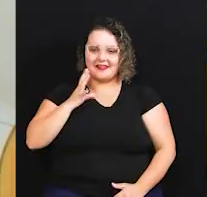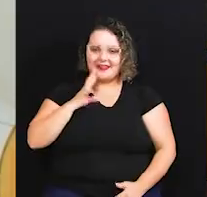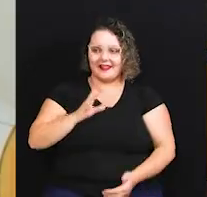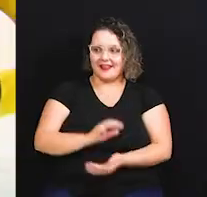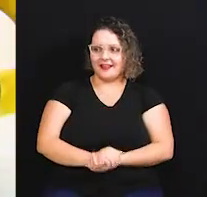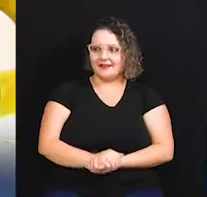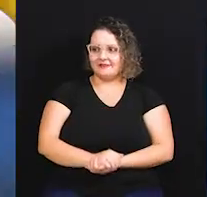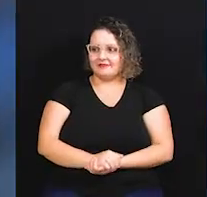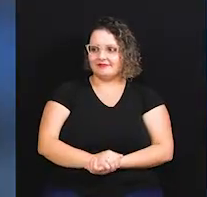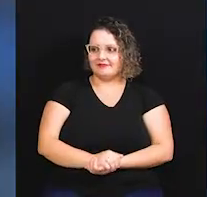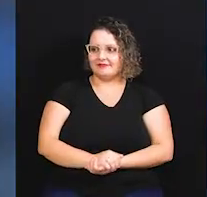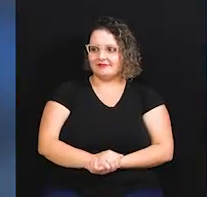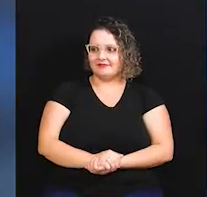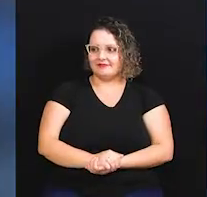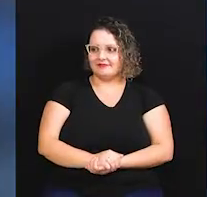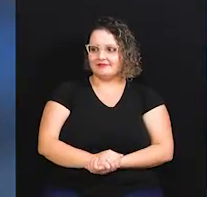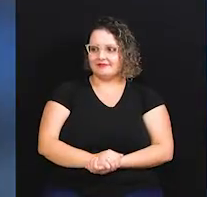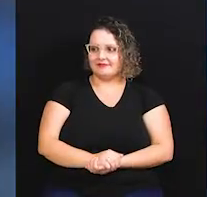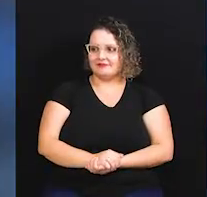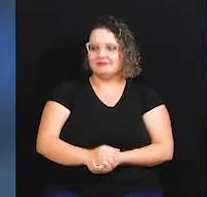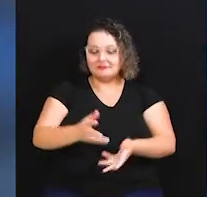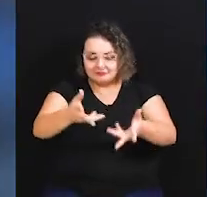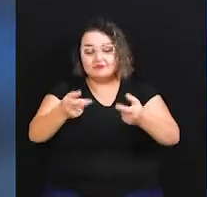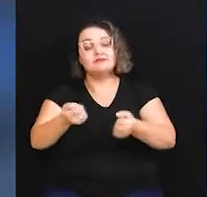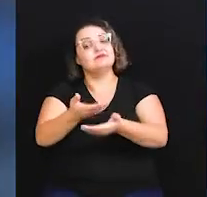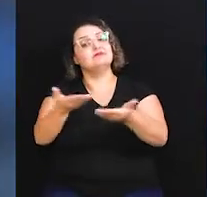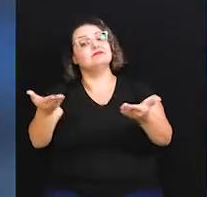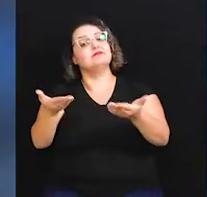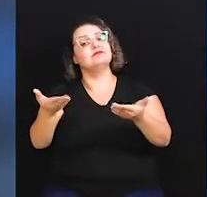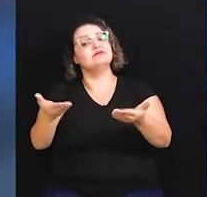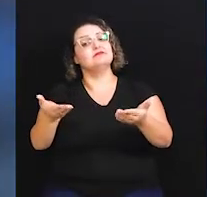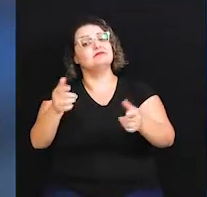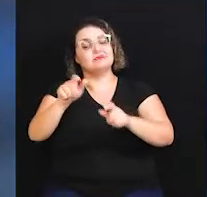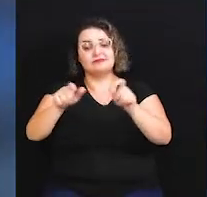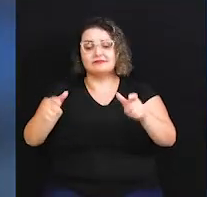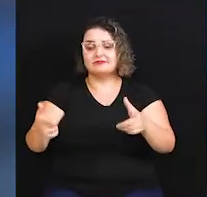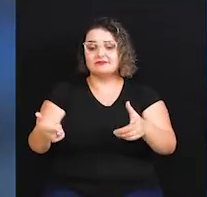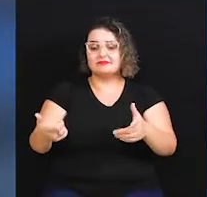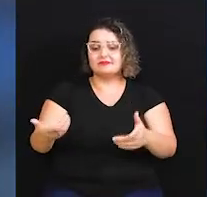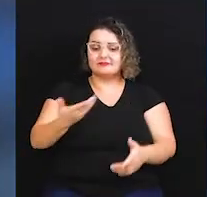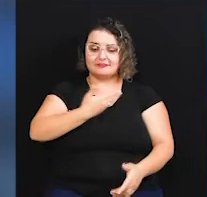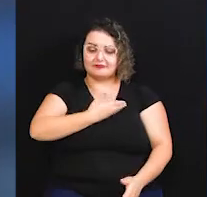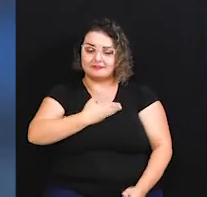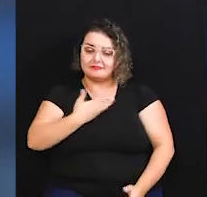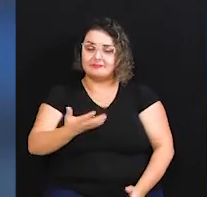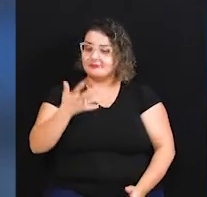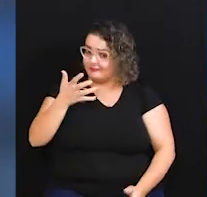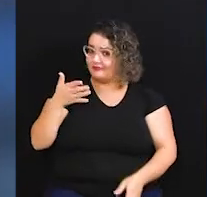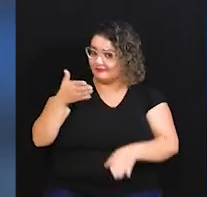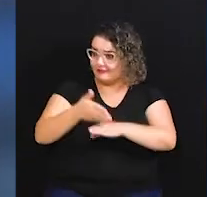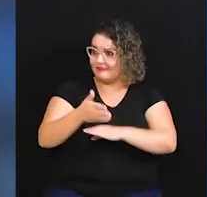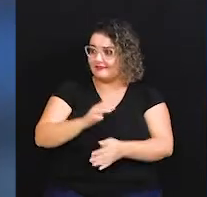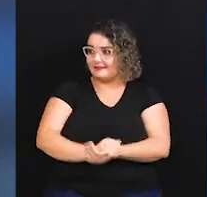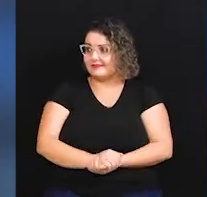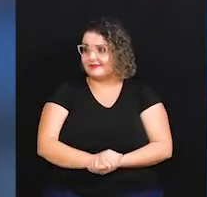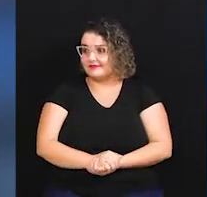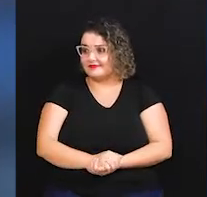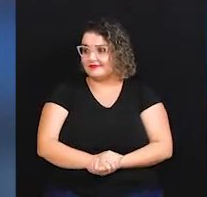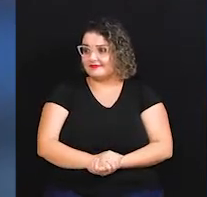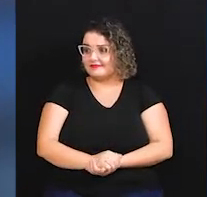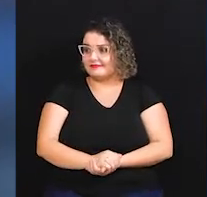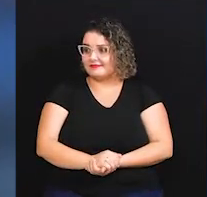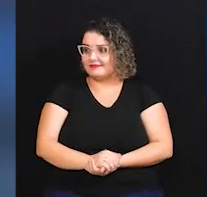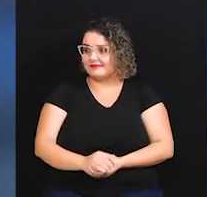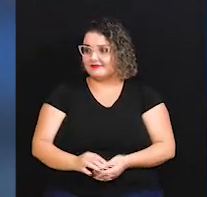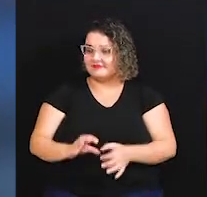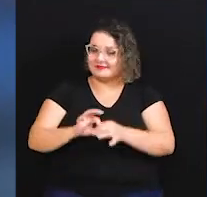Uhum. Então, dá um convite aí para outros seus amigos que queiram participar também,